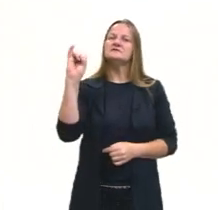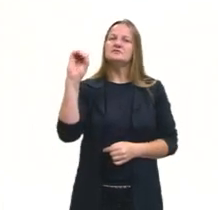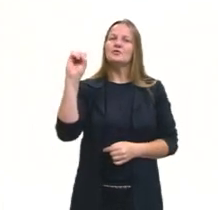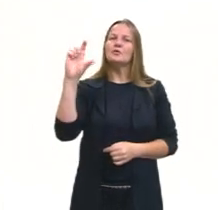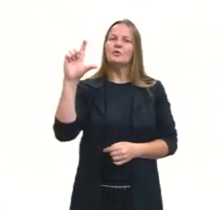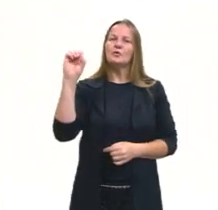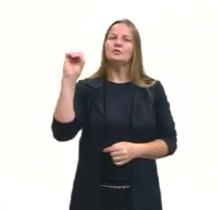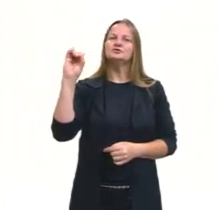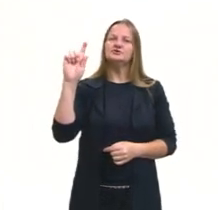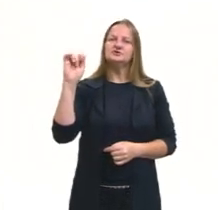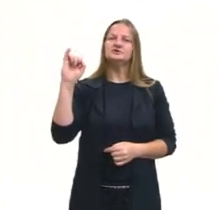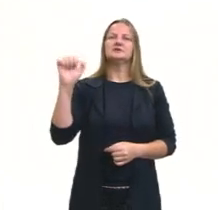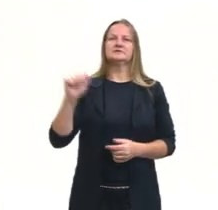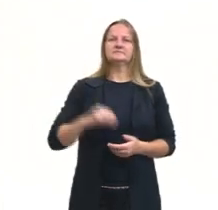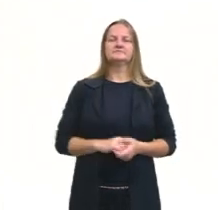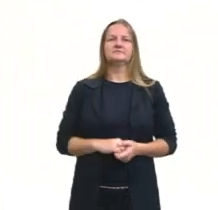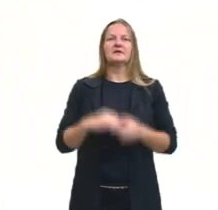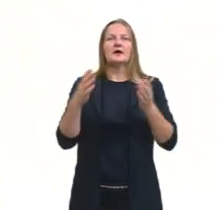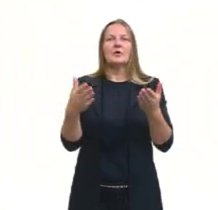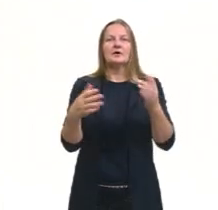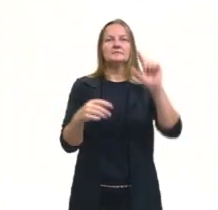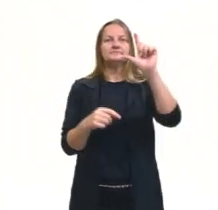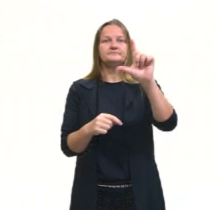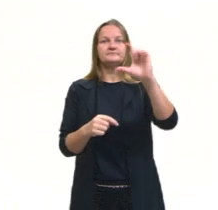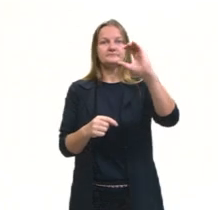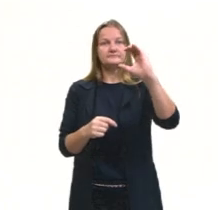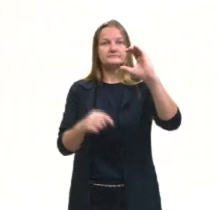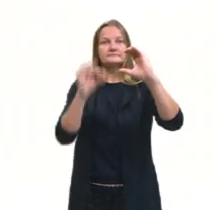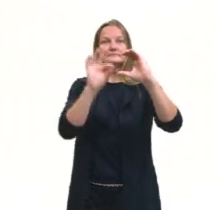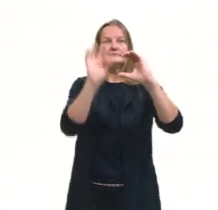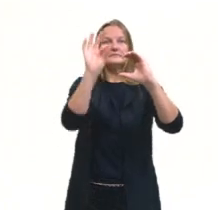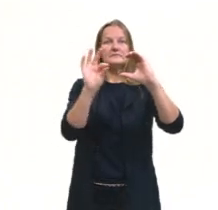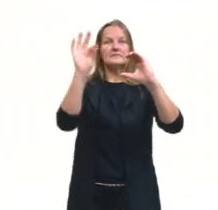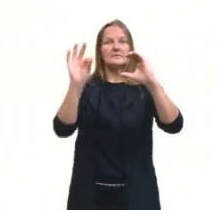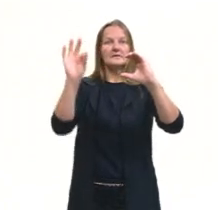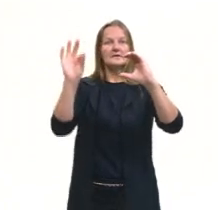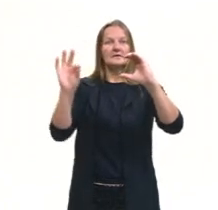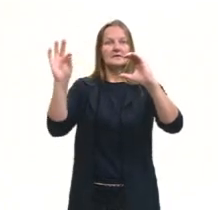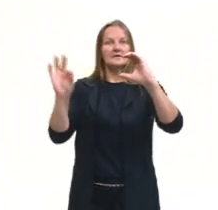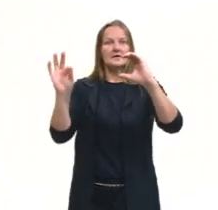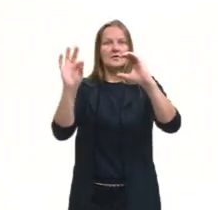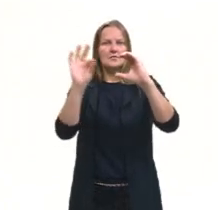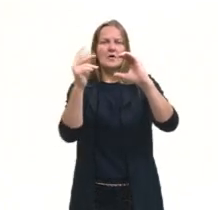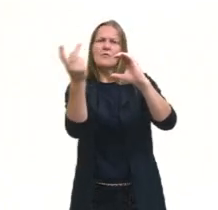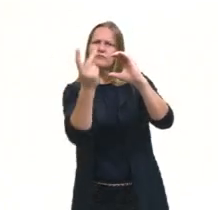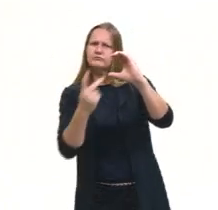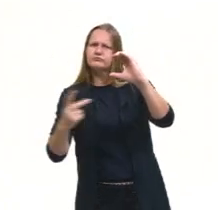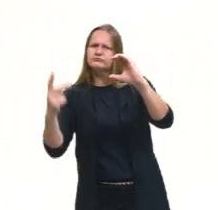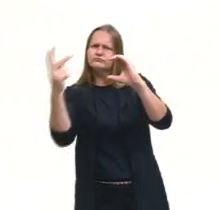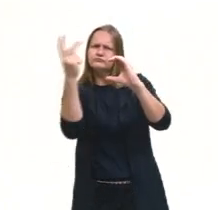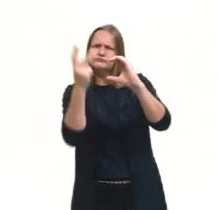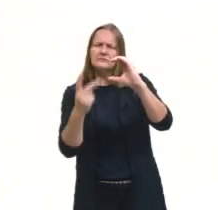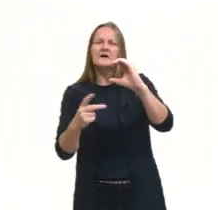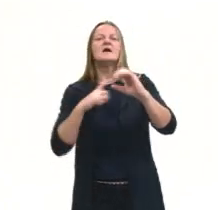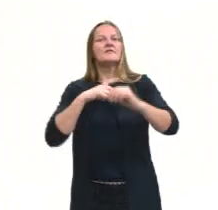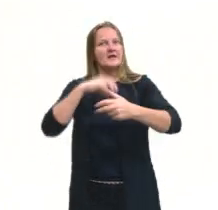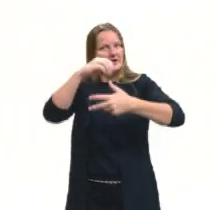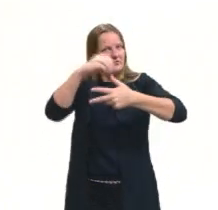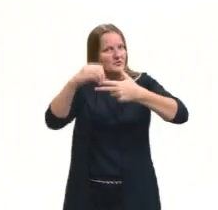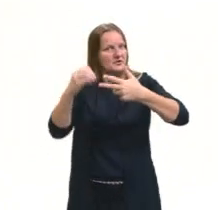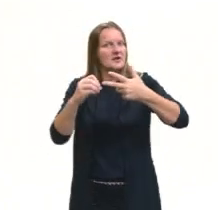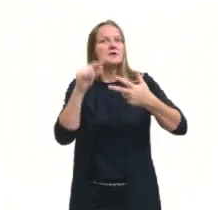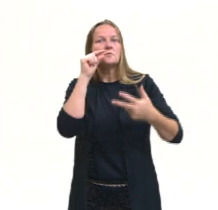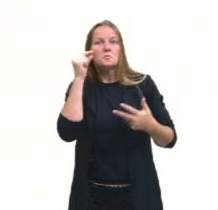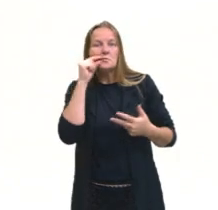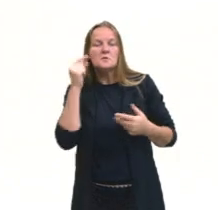bom então Aqui nós temos um cladograma que vocês vão ver muito em provas de Enem vestibular